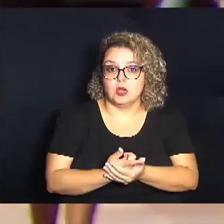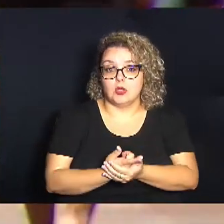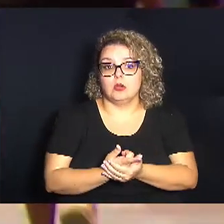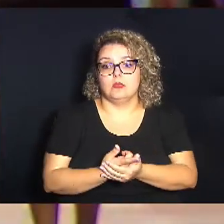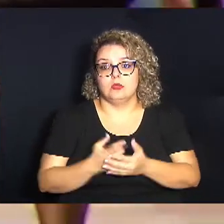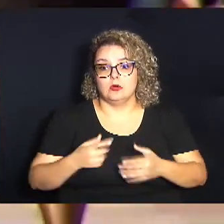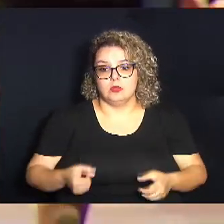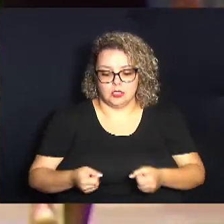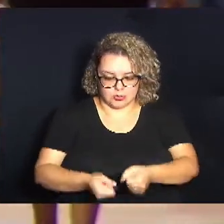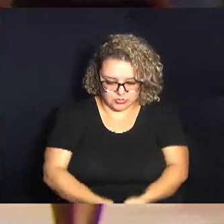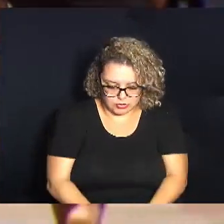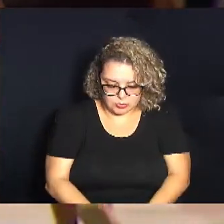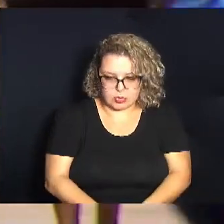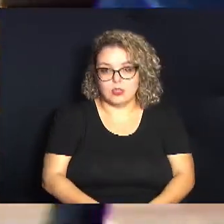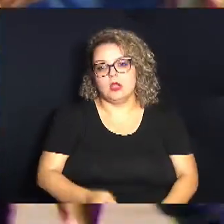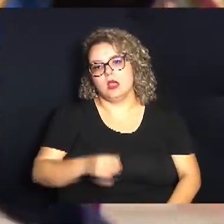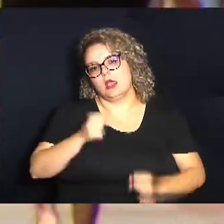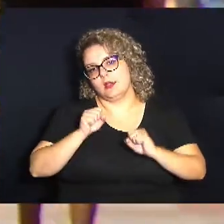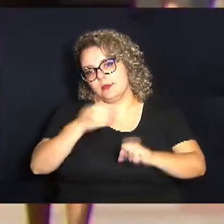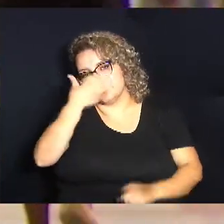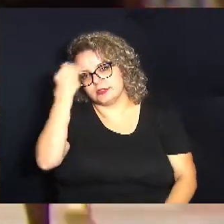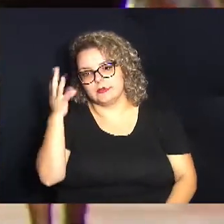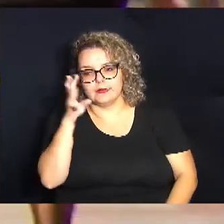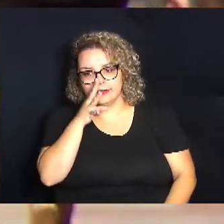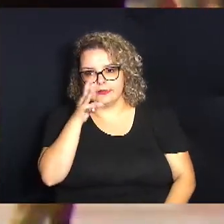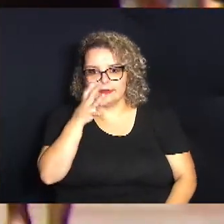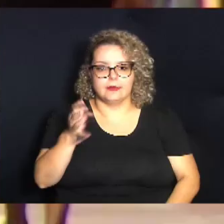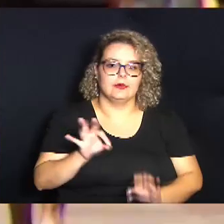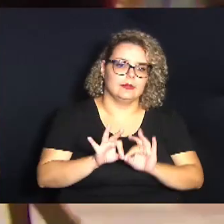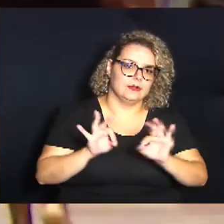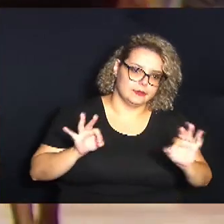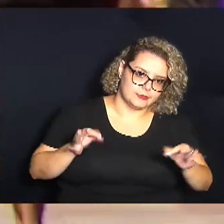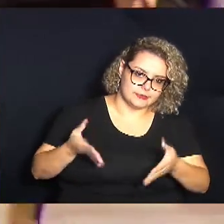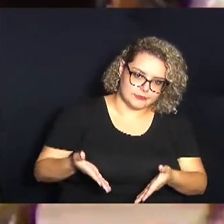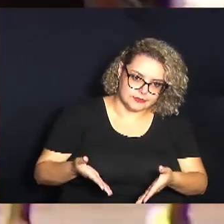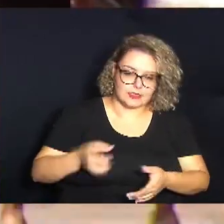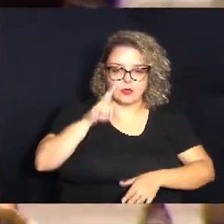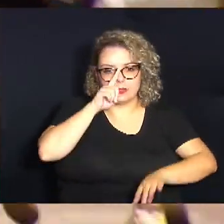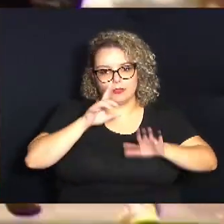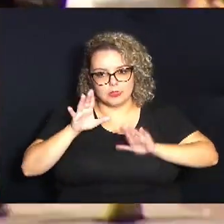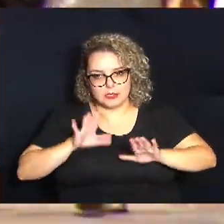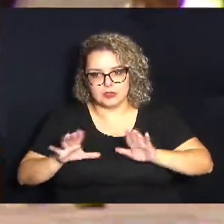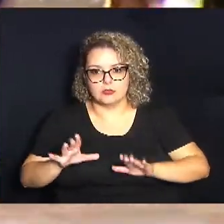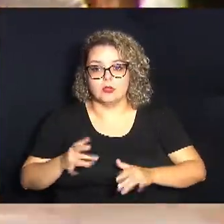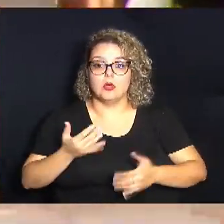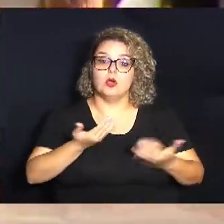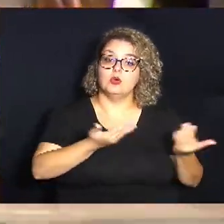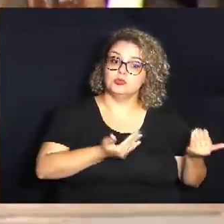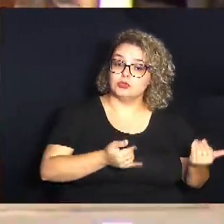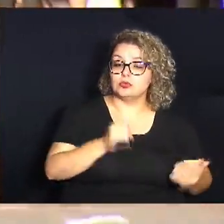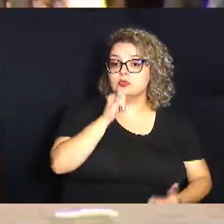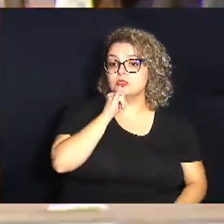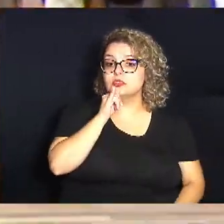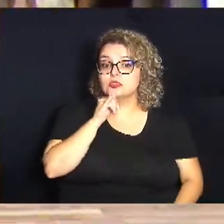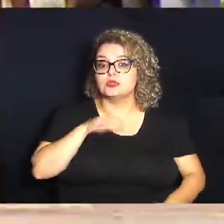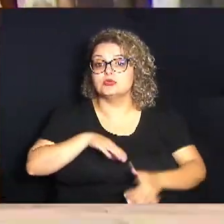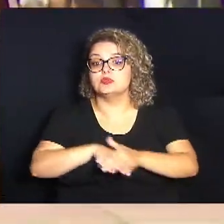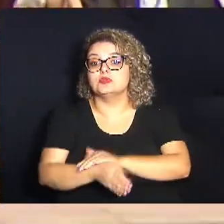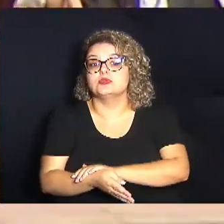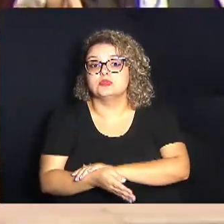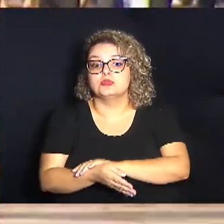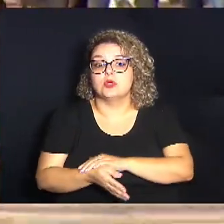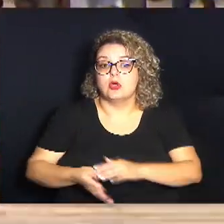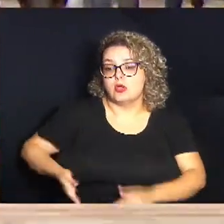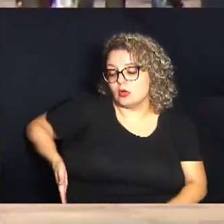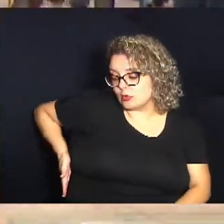sacola no chão, pode esquecer ou se distrai, se distancia dela. É, os jovens, por exemplo, eles costumam muito usar o bolso de